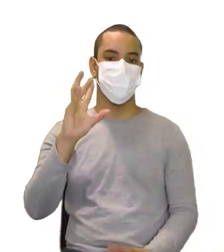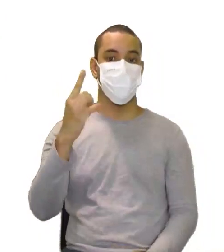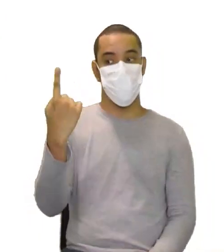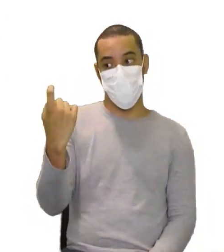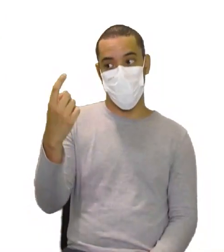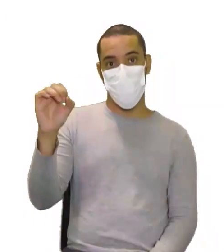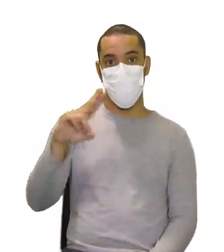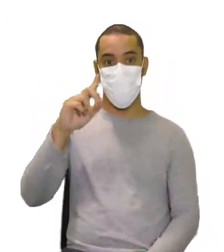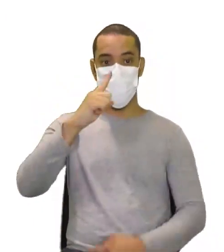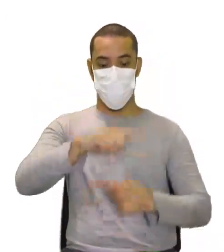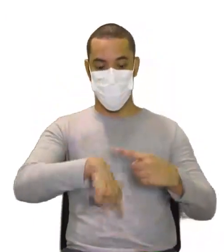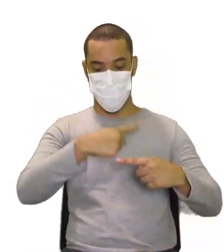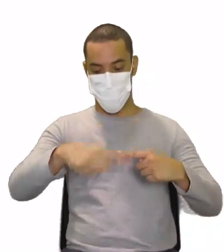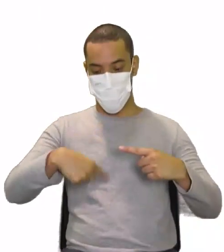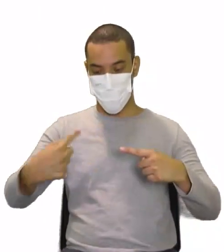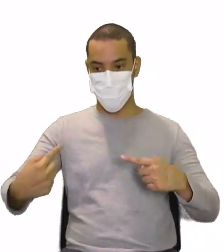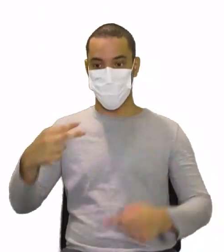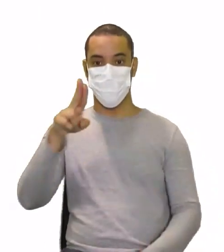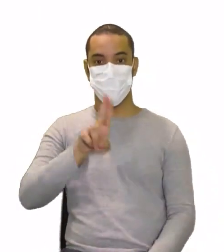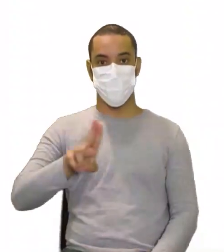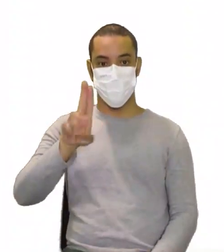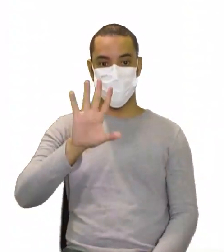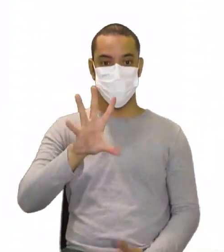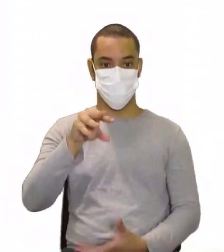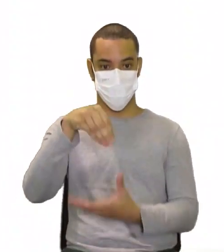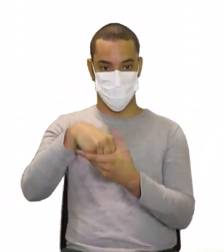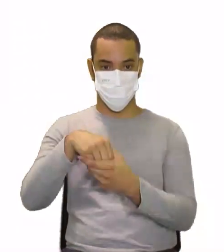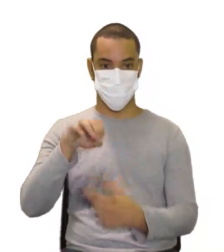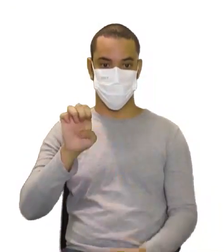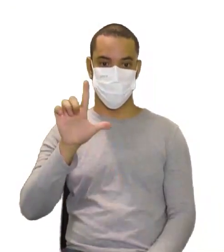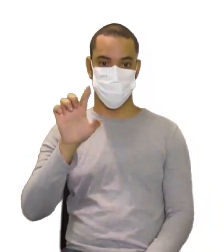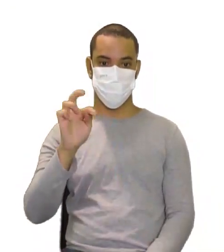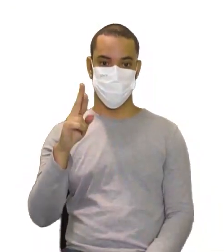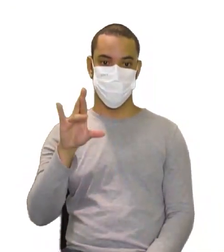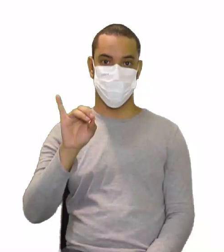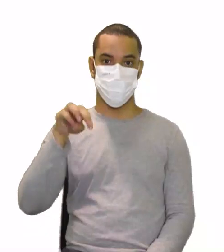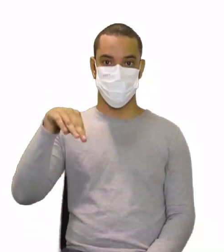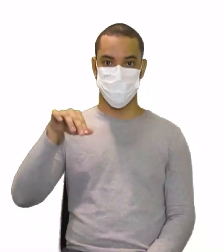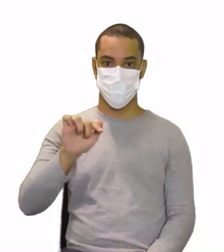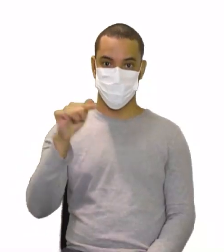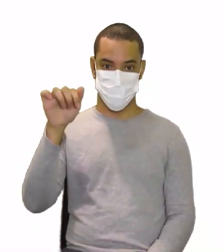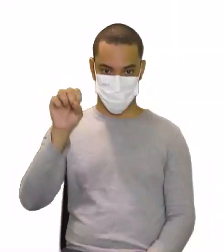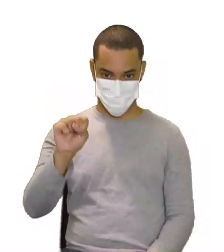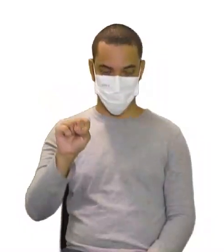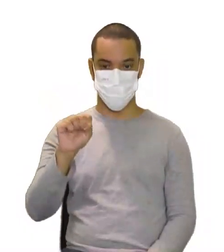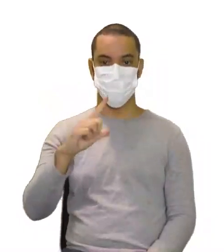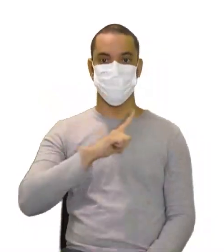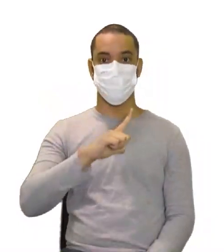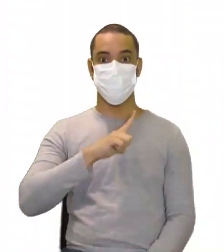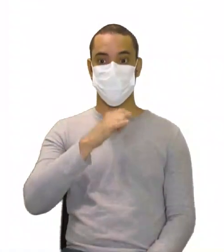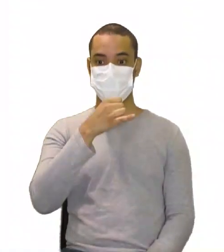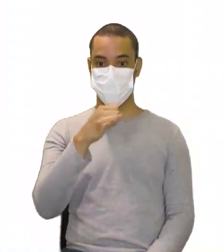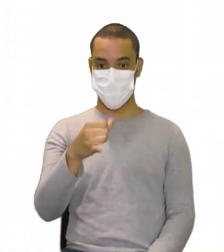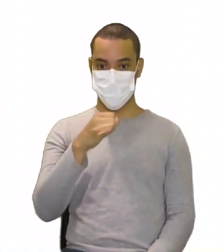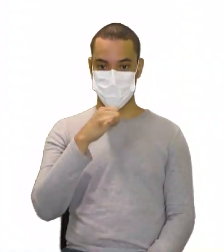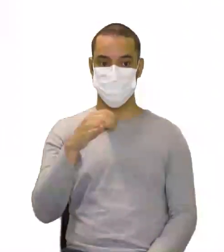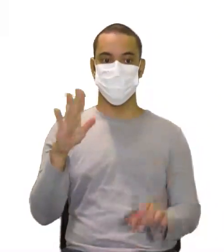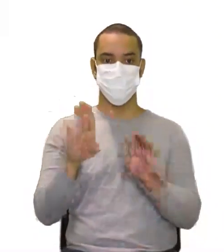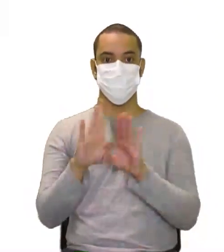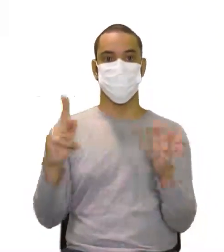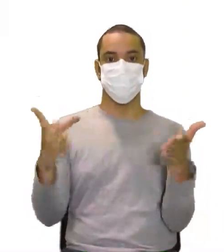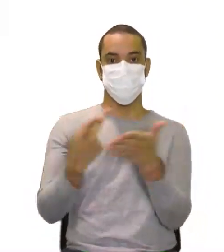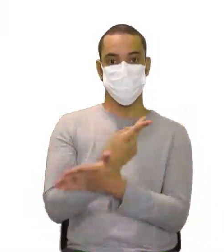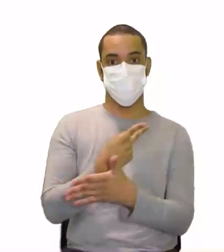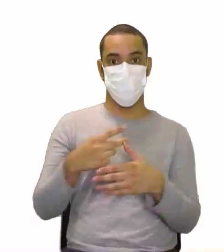mais espiras usadas como eletroímãs, né? Passa uma corrente elétrica e gera um campo